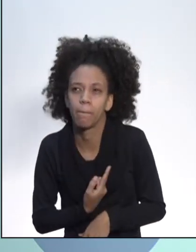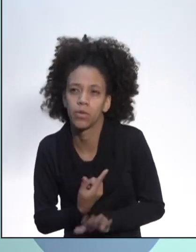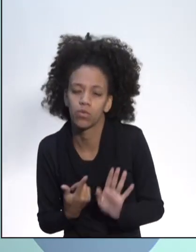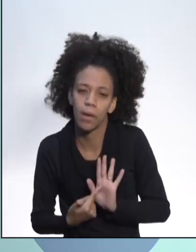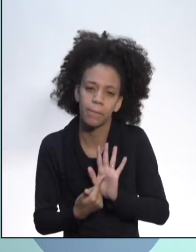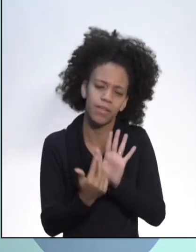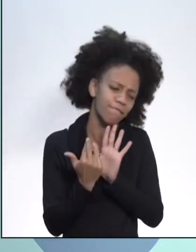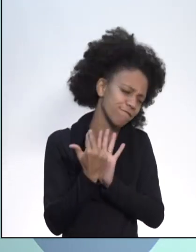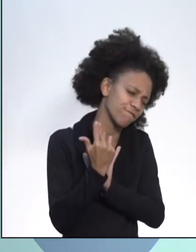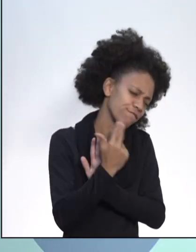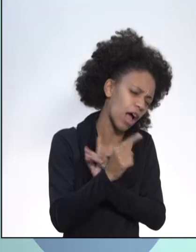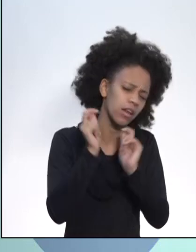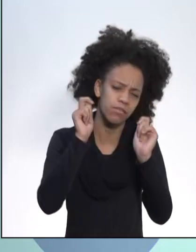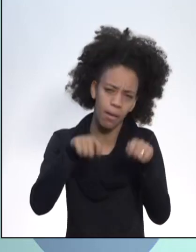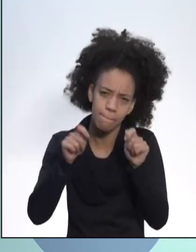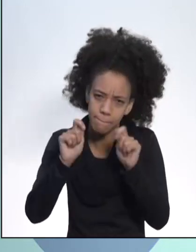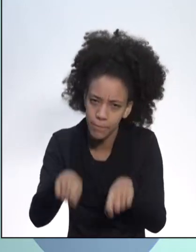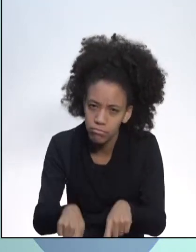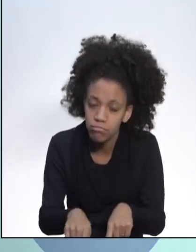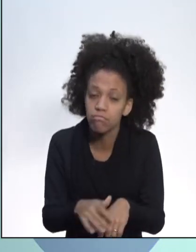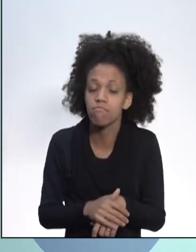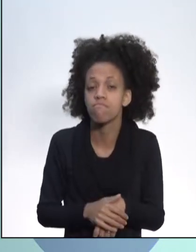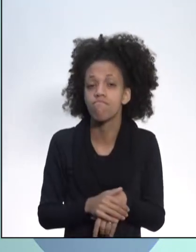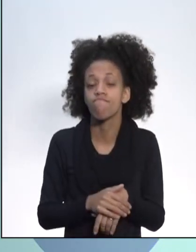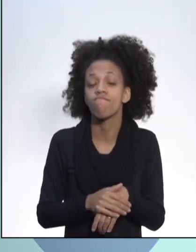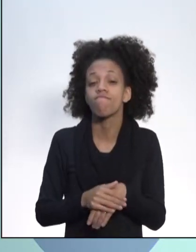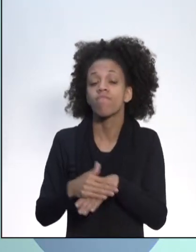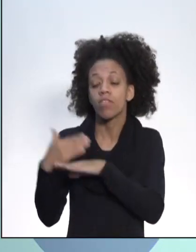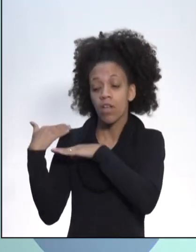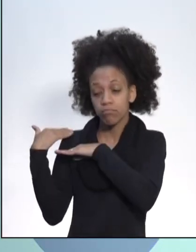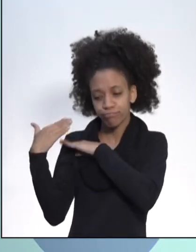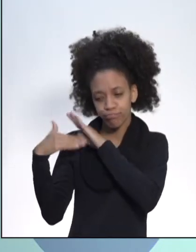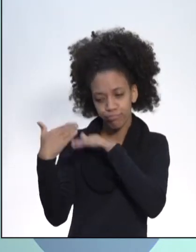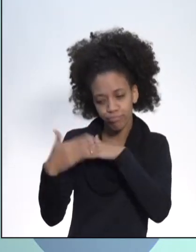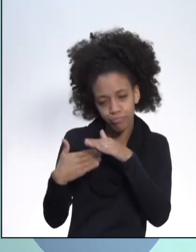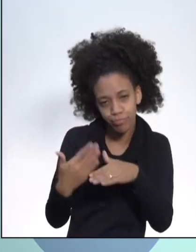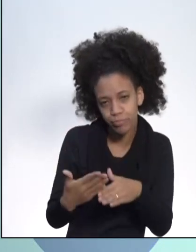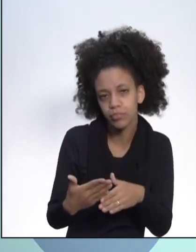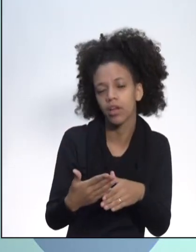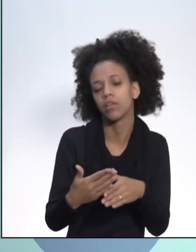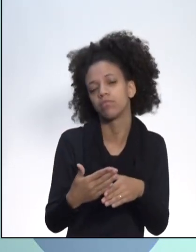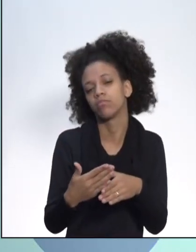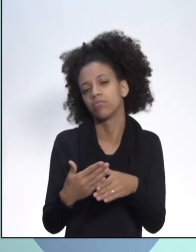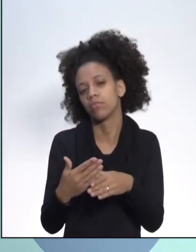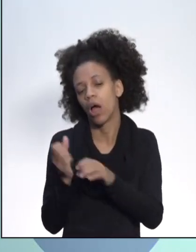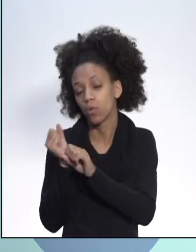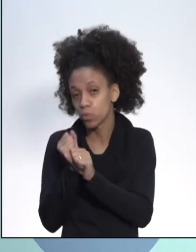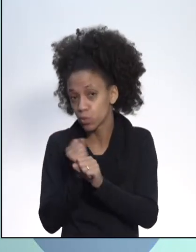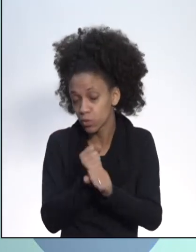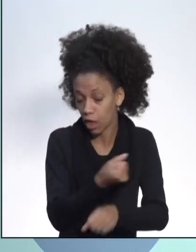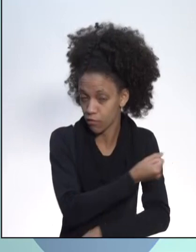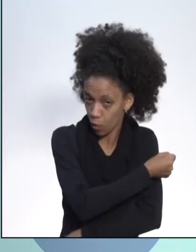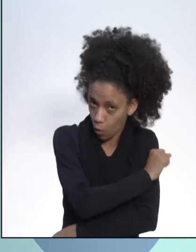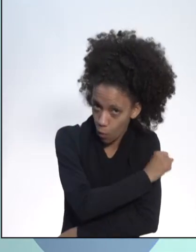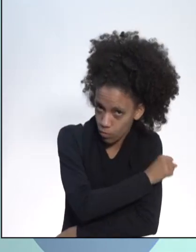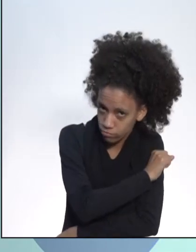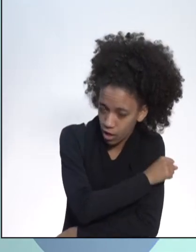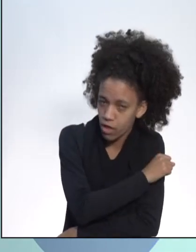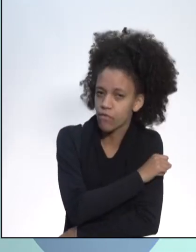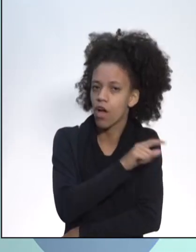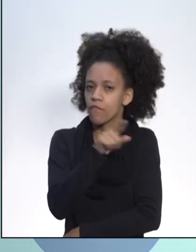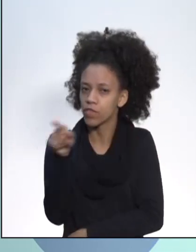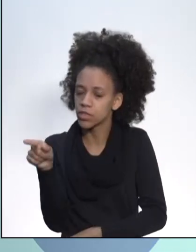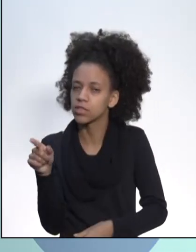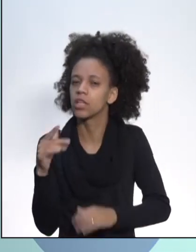apresentou uma série de competências que, ao longo do ano letivo, ou seja, ao longo desse 8º ano, vocês